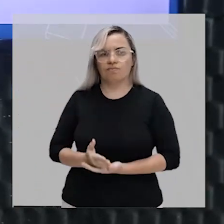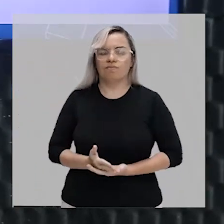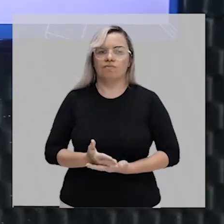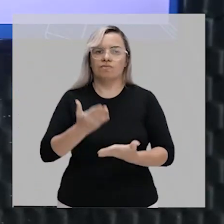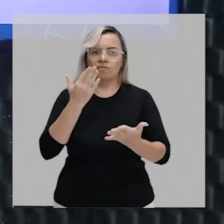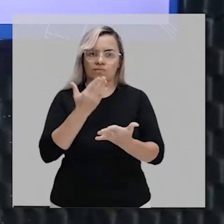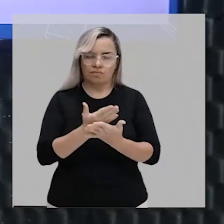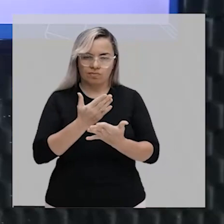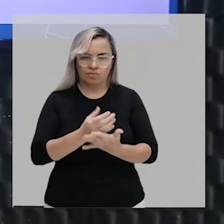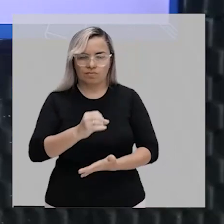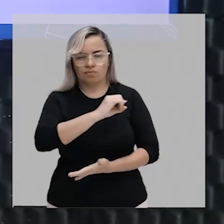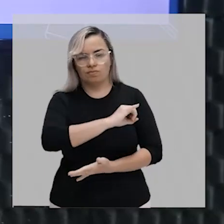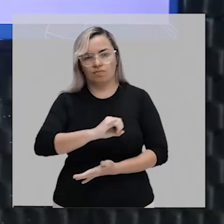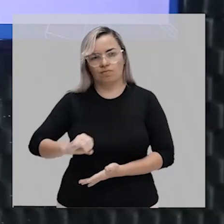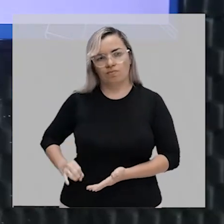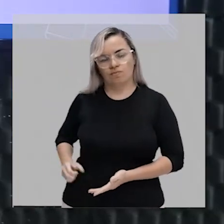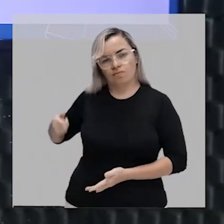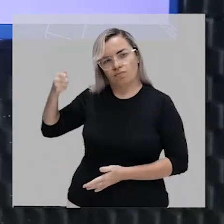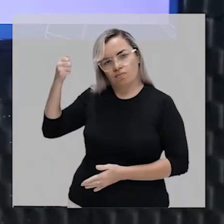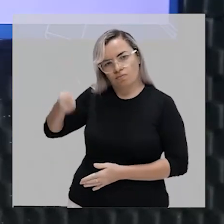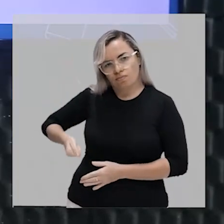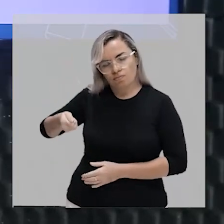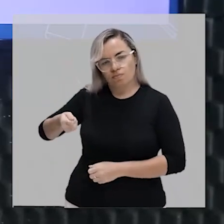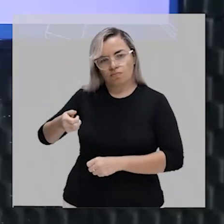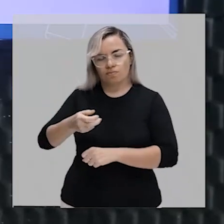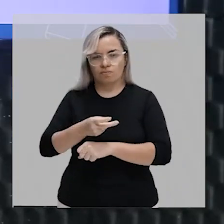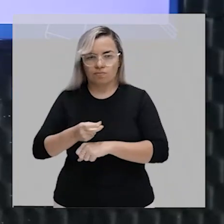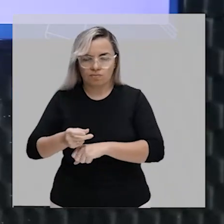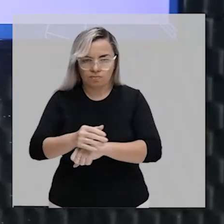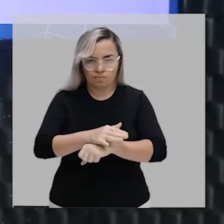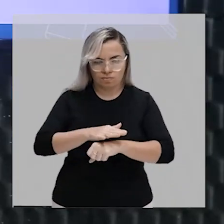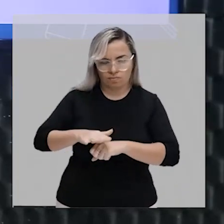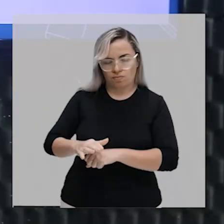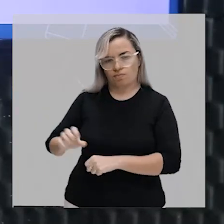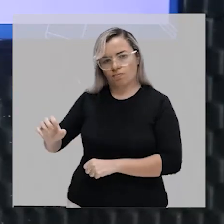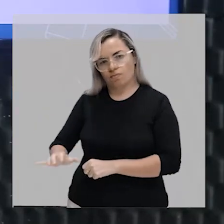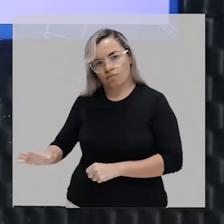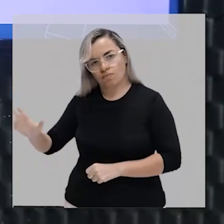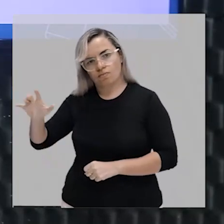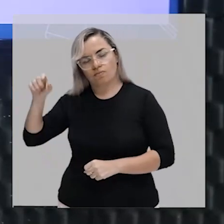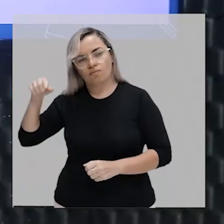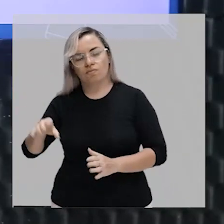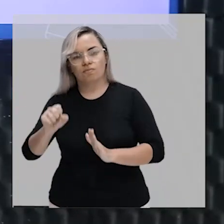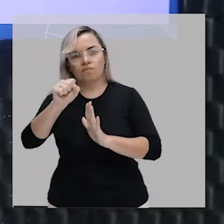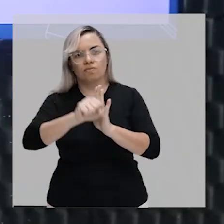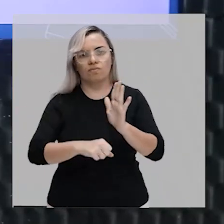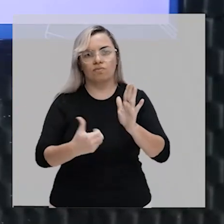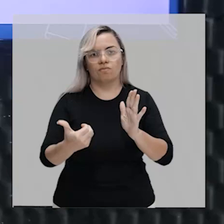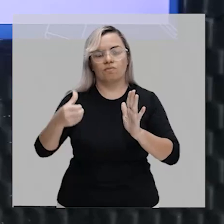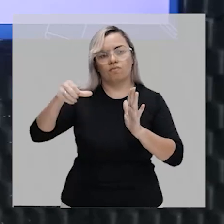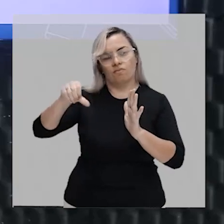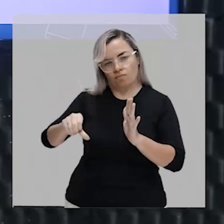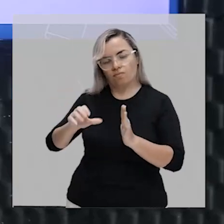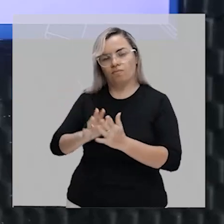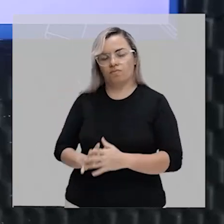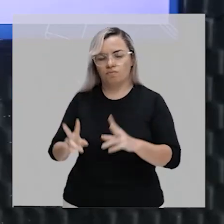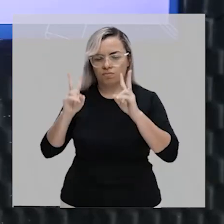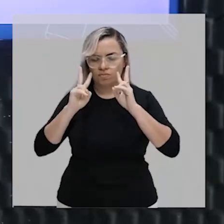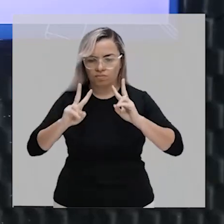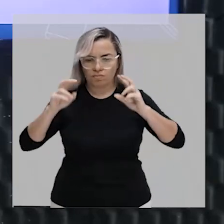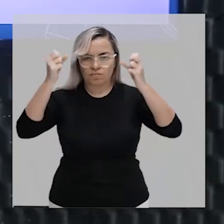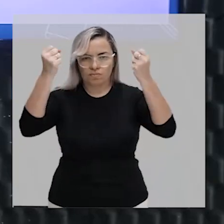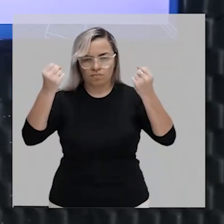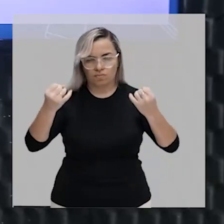imperialismo ou neocolonialismo europeu do século XIX, onde você vai observar que lá nós